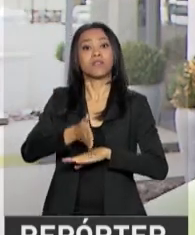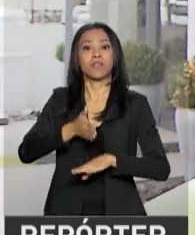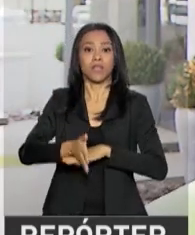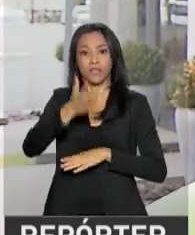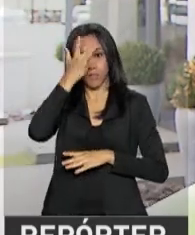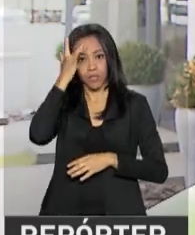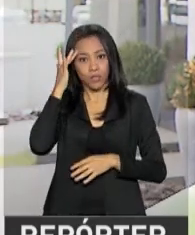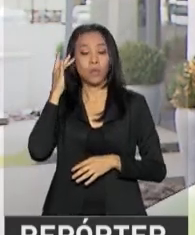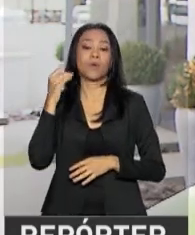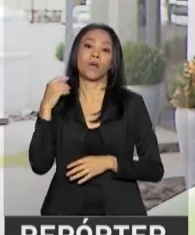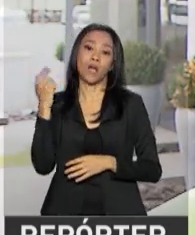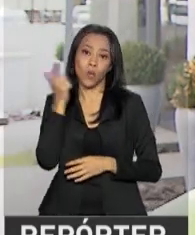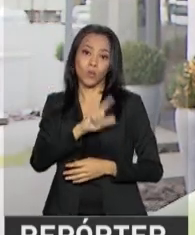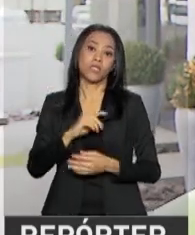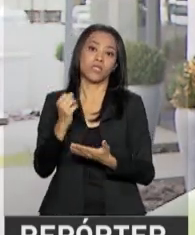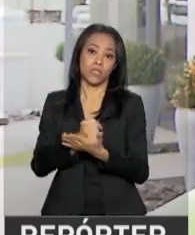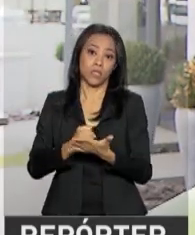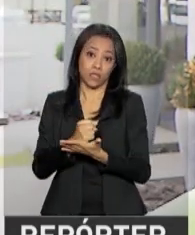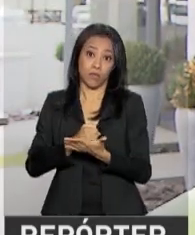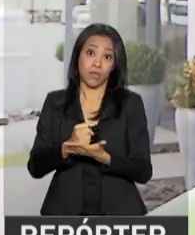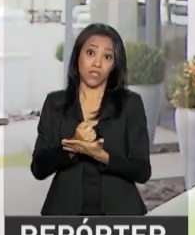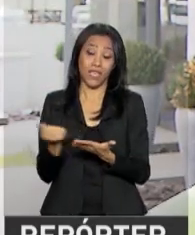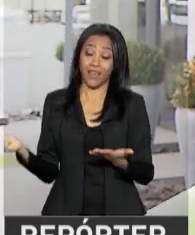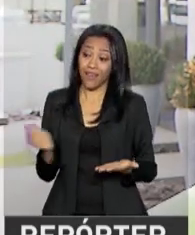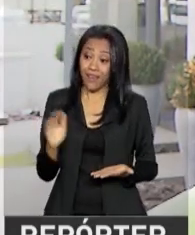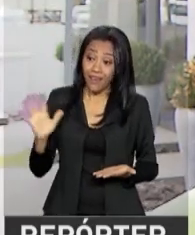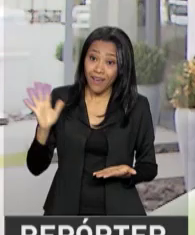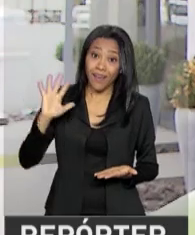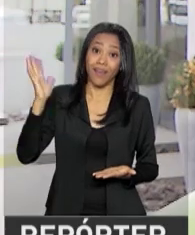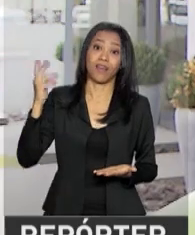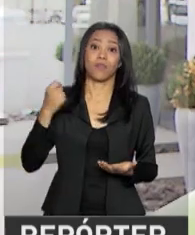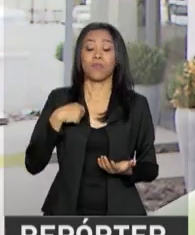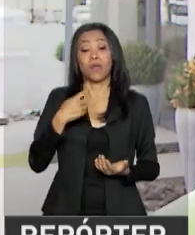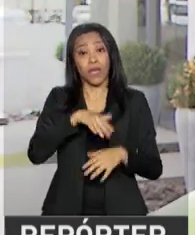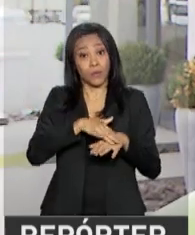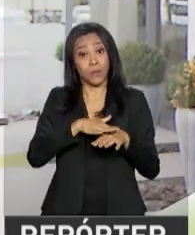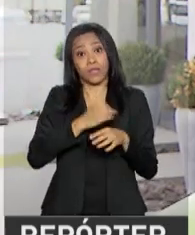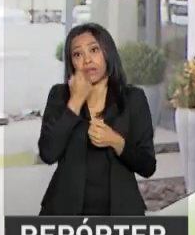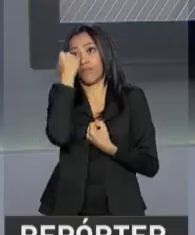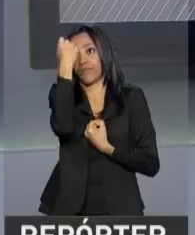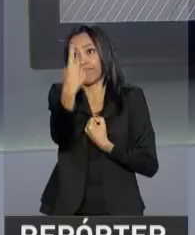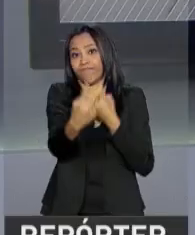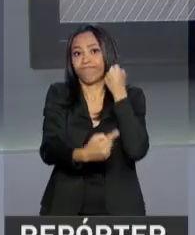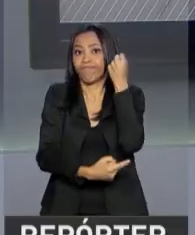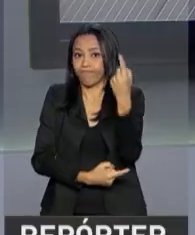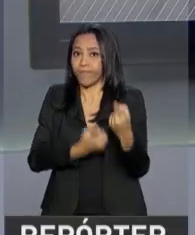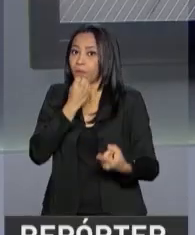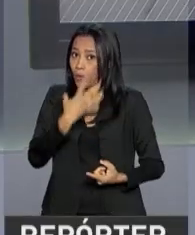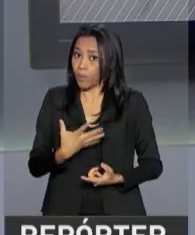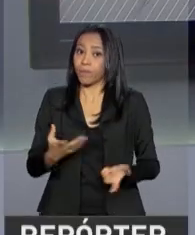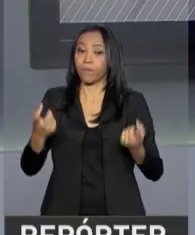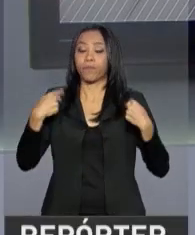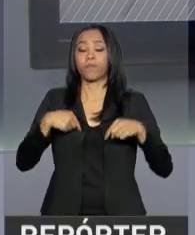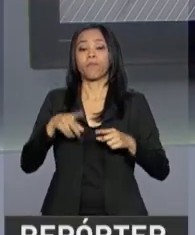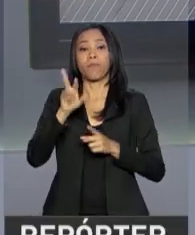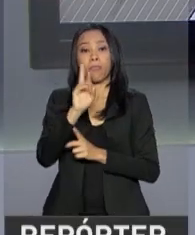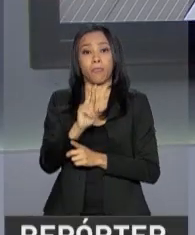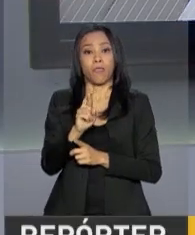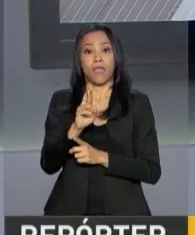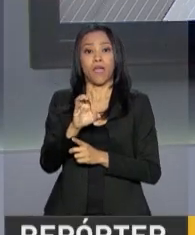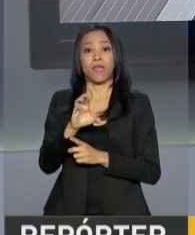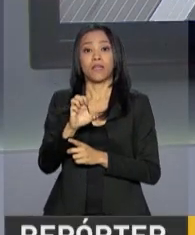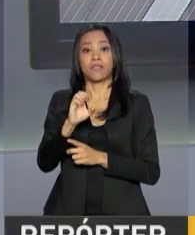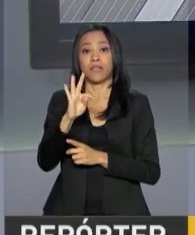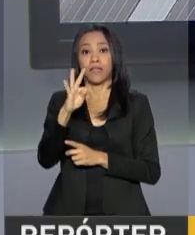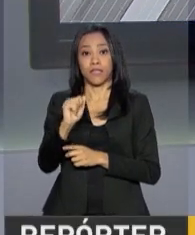a esse medicamento é de alto custo para uma doença rara é muito bom e é válido a receita federal recebeu pouco